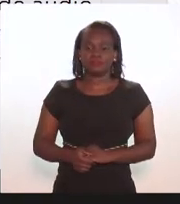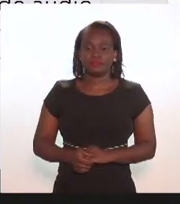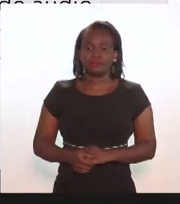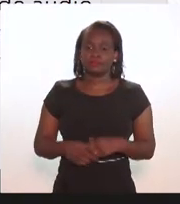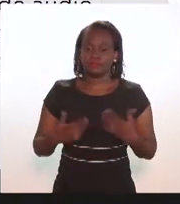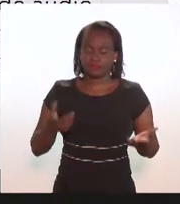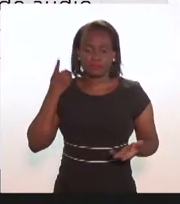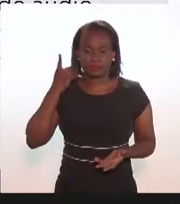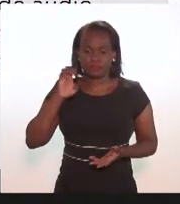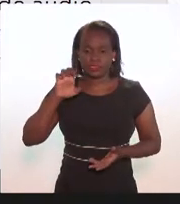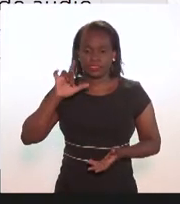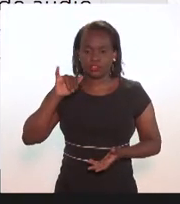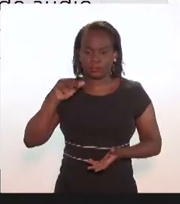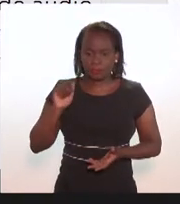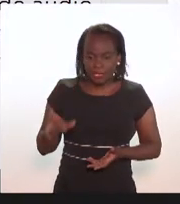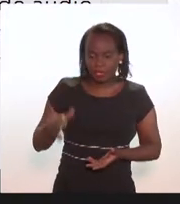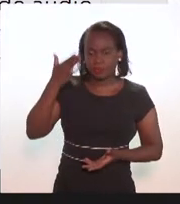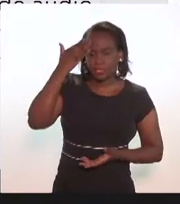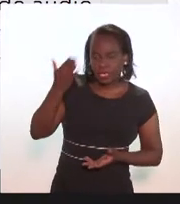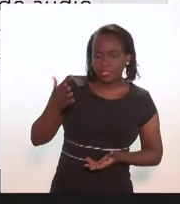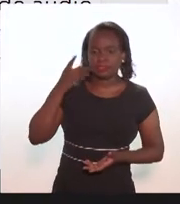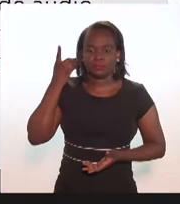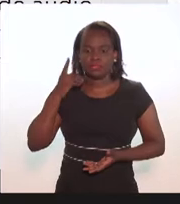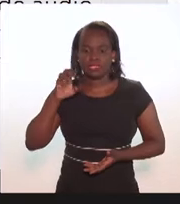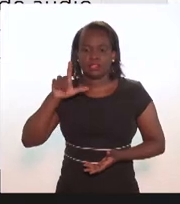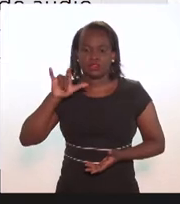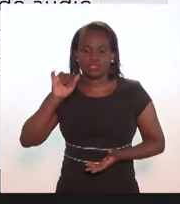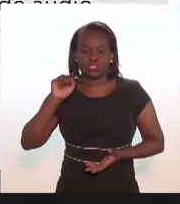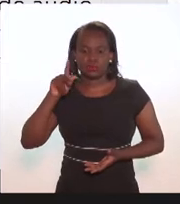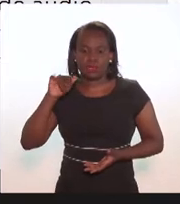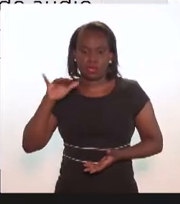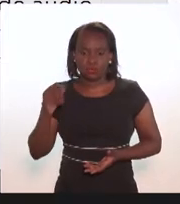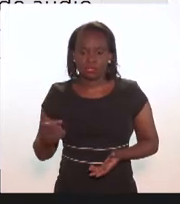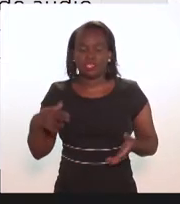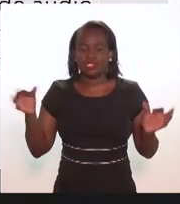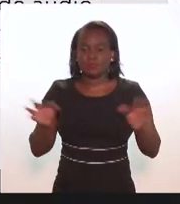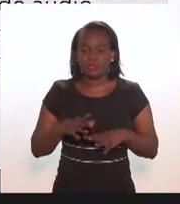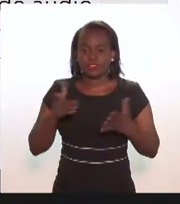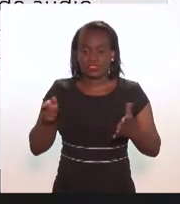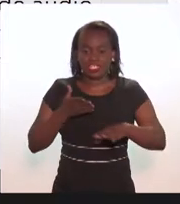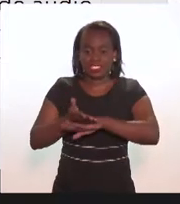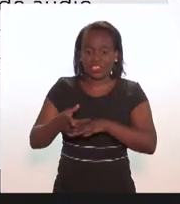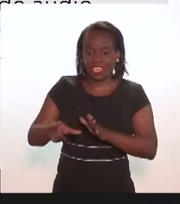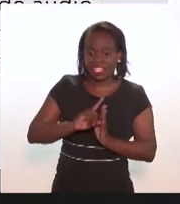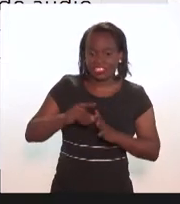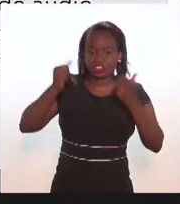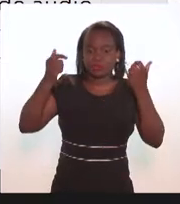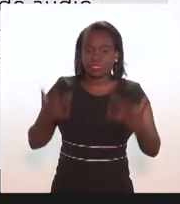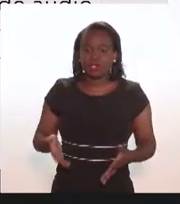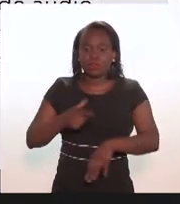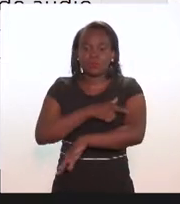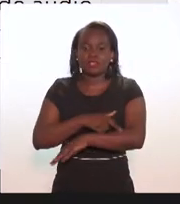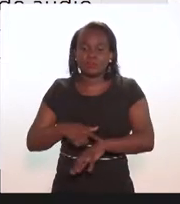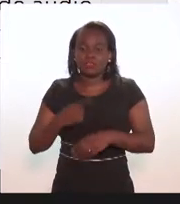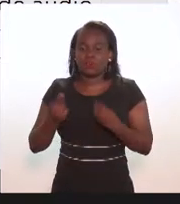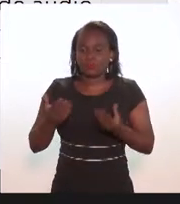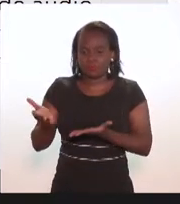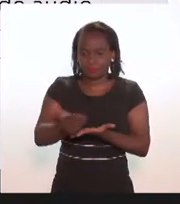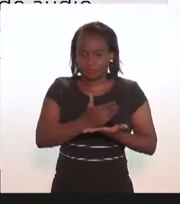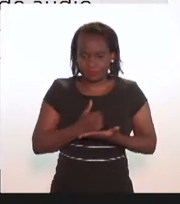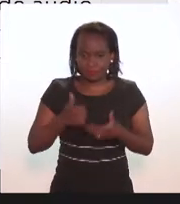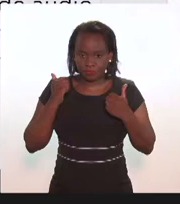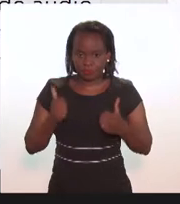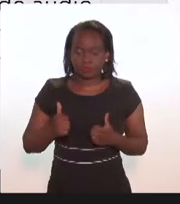Deputado Leomar, obrigado. Deputado Luiz Paulo, eu acabei de finalizar, antes de eu entrar, a parte de comportamento da arrecadação.